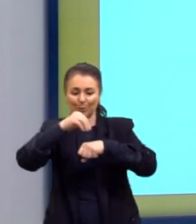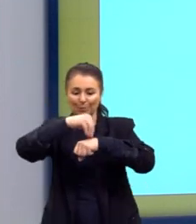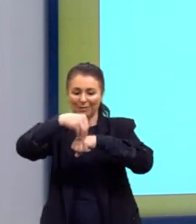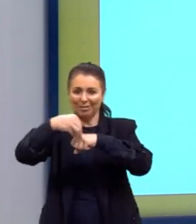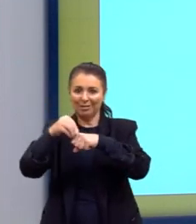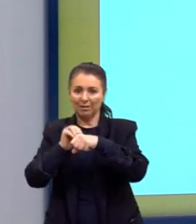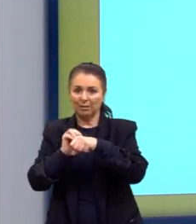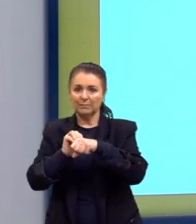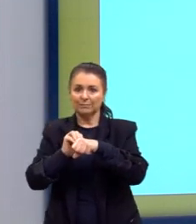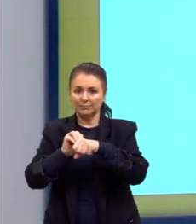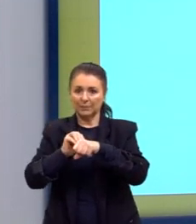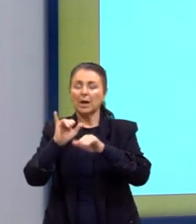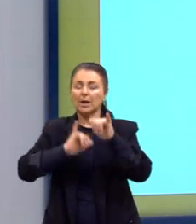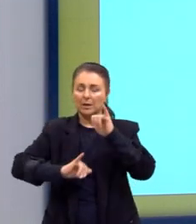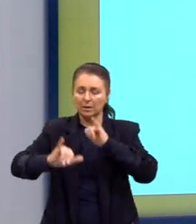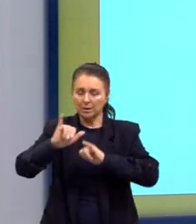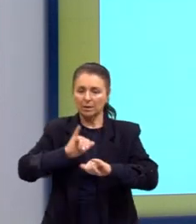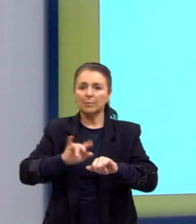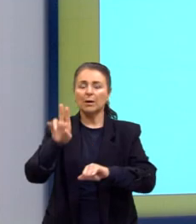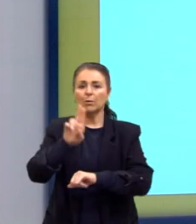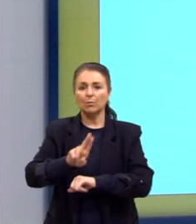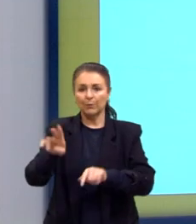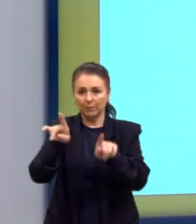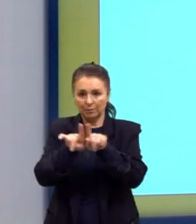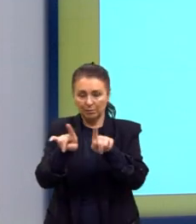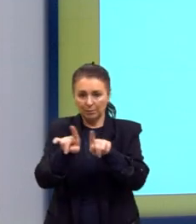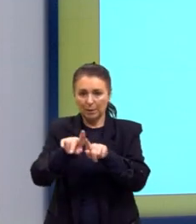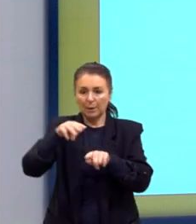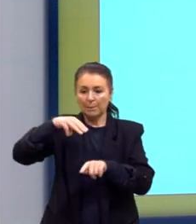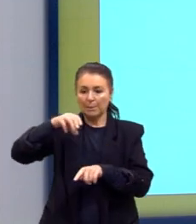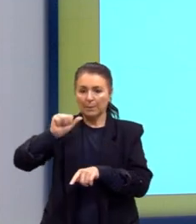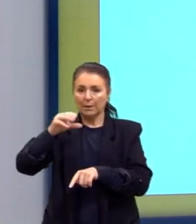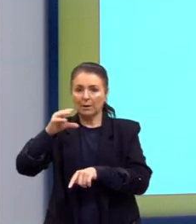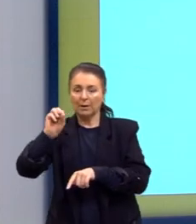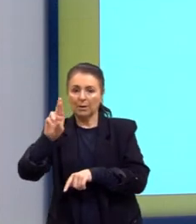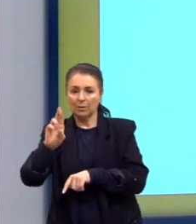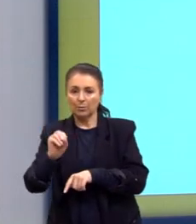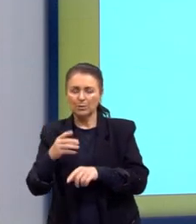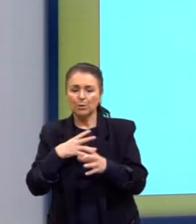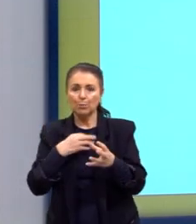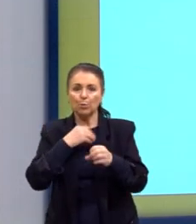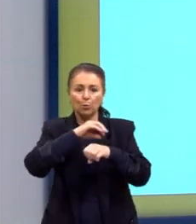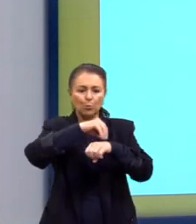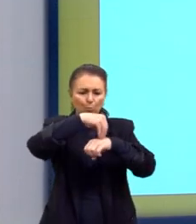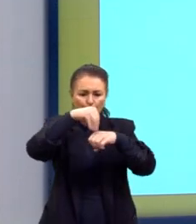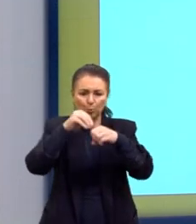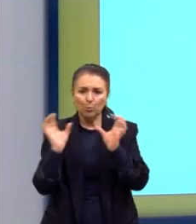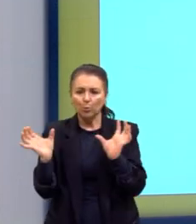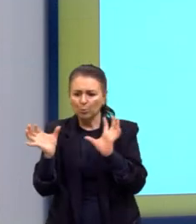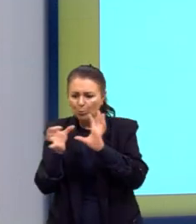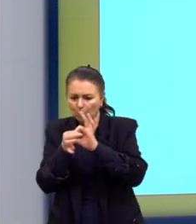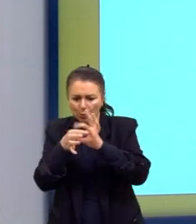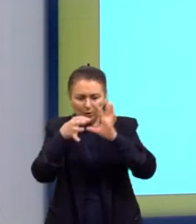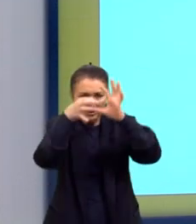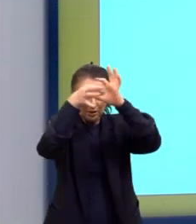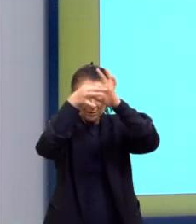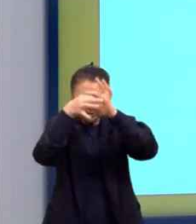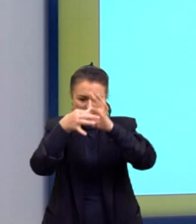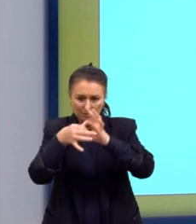marcas aqui na Química também as macro-moléculas que são formadas por muitas ligações sucessíveis